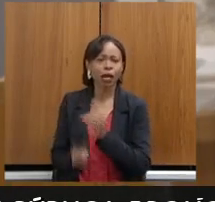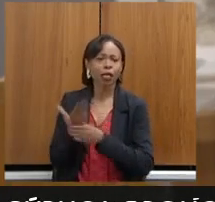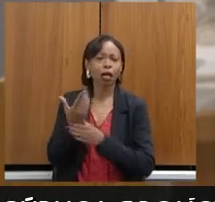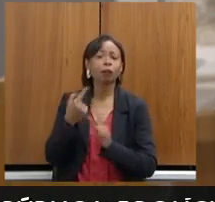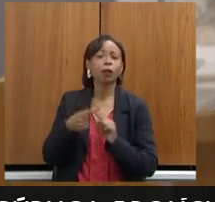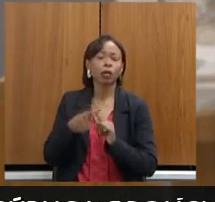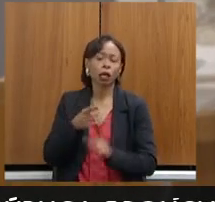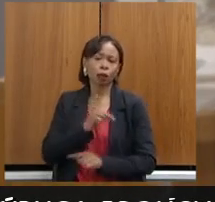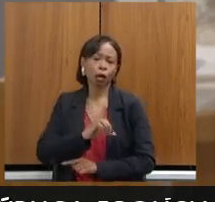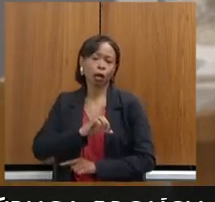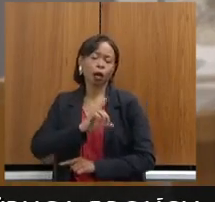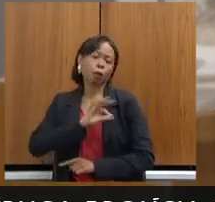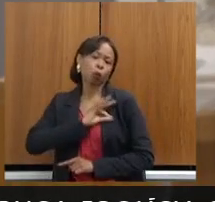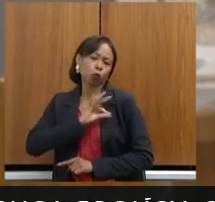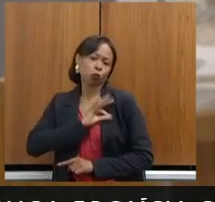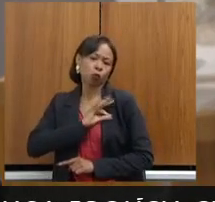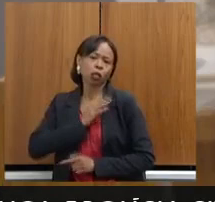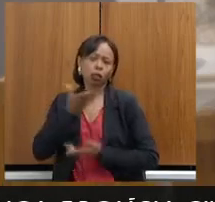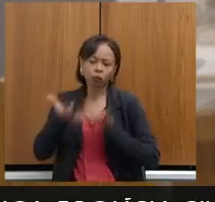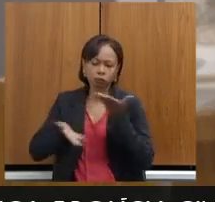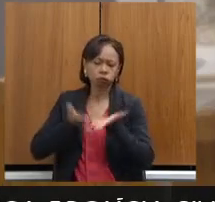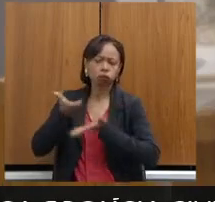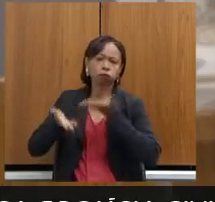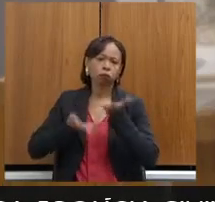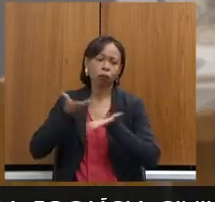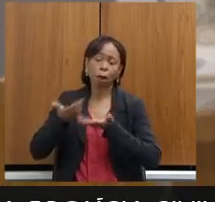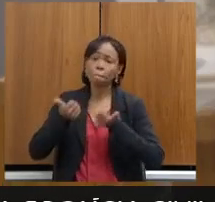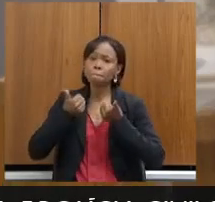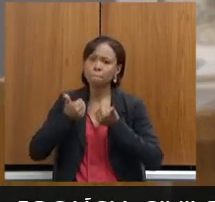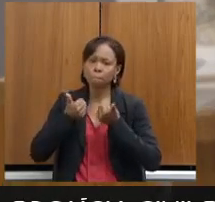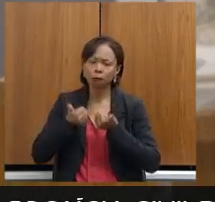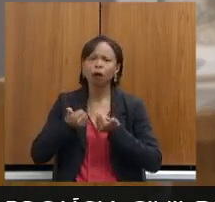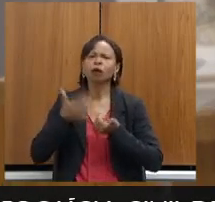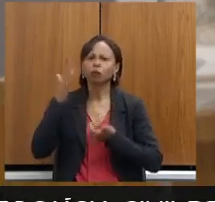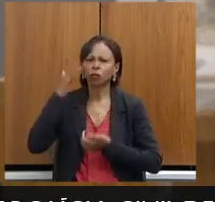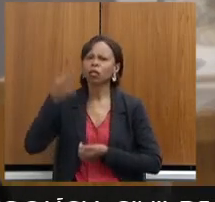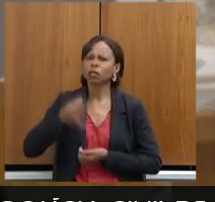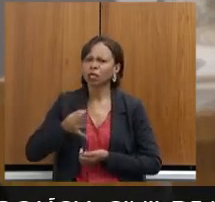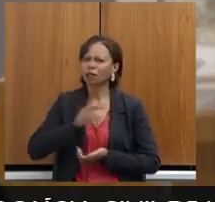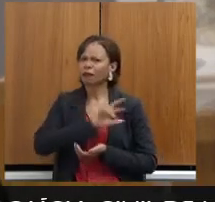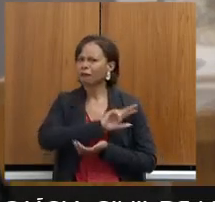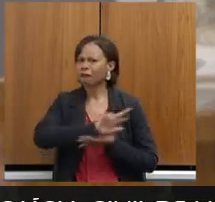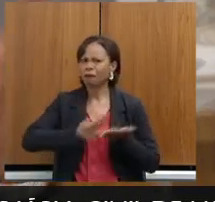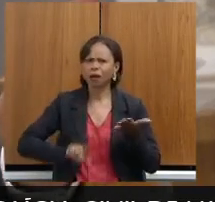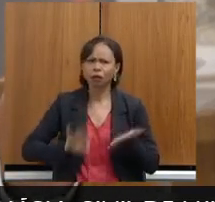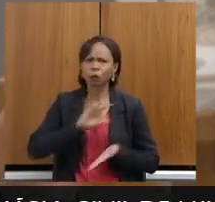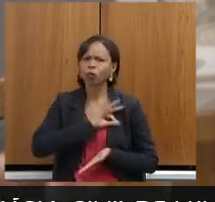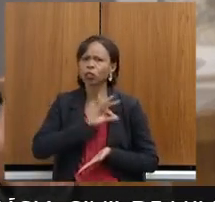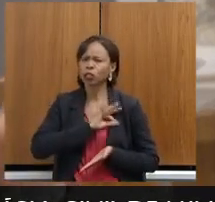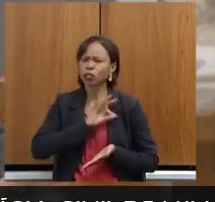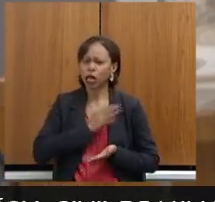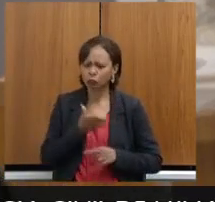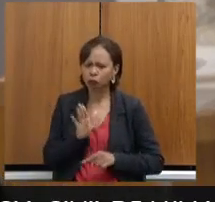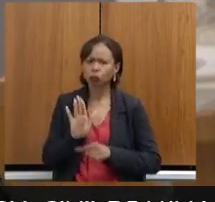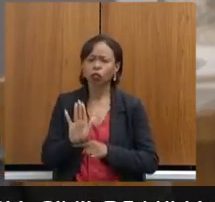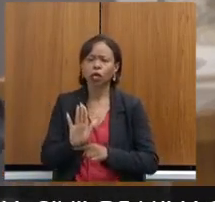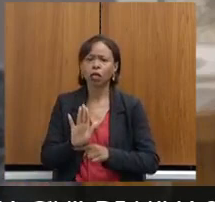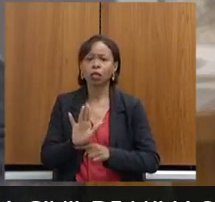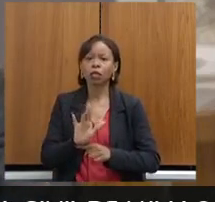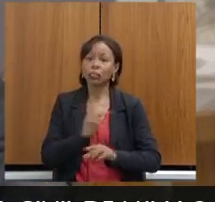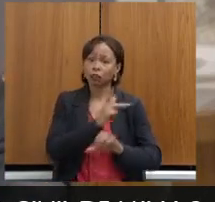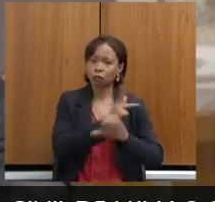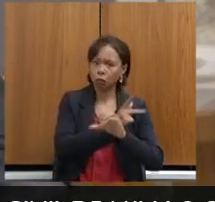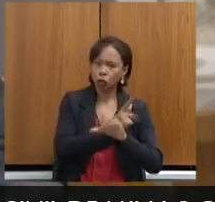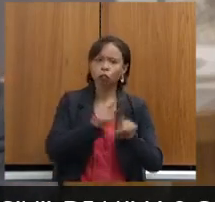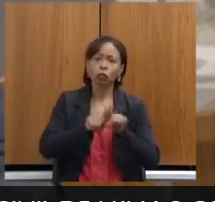prestar um grande serviço e nós teremos com toda certeza muitos policiais à disposição não só civis mas militares